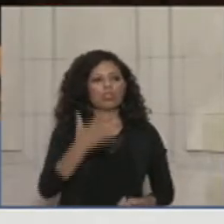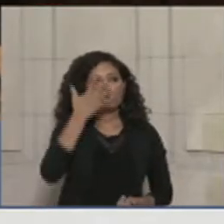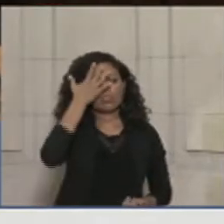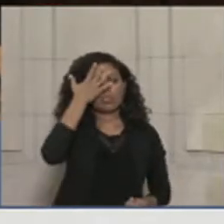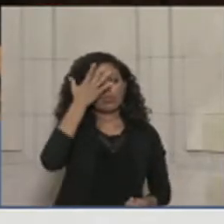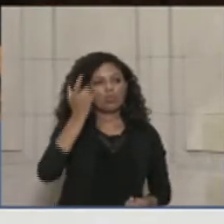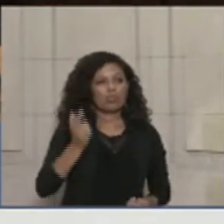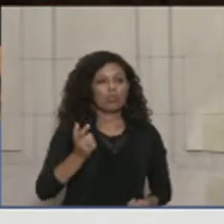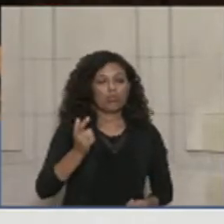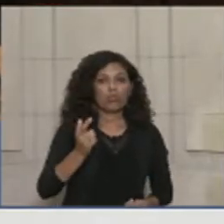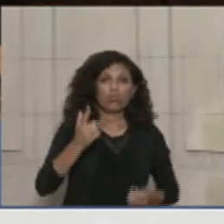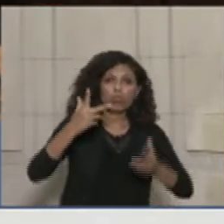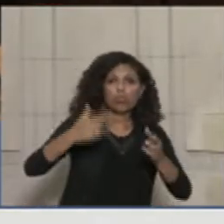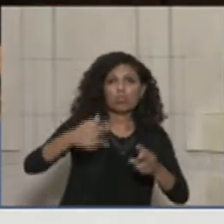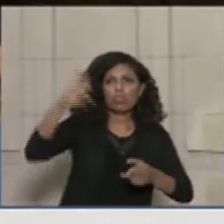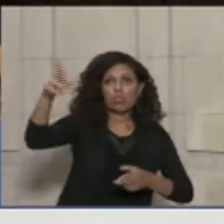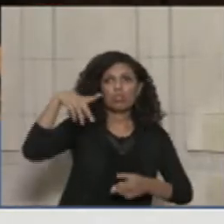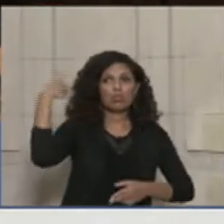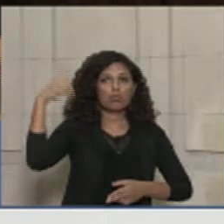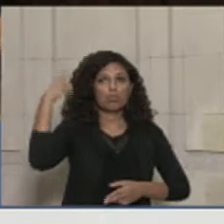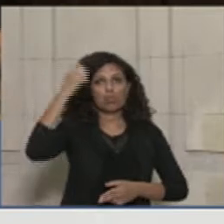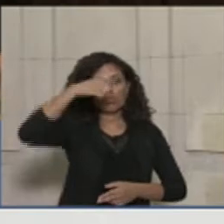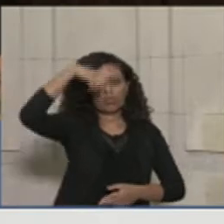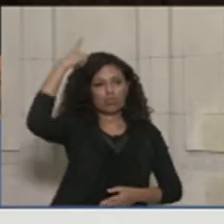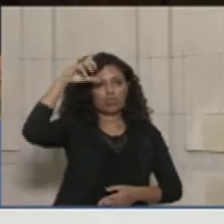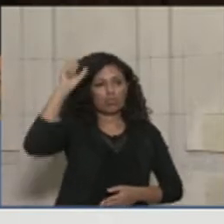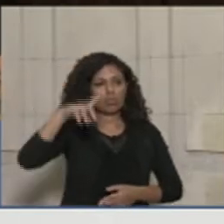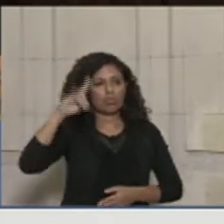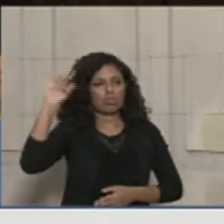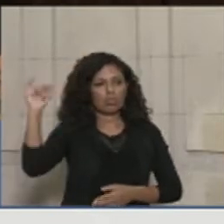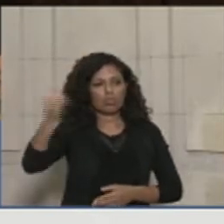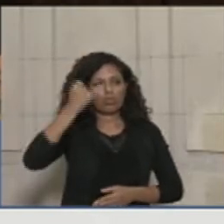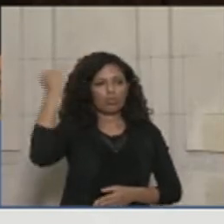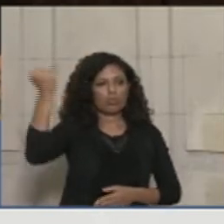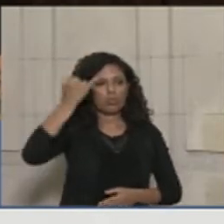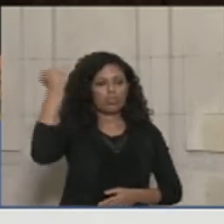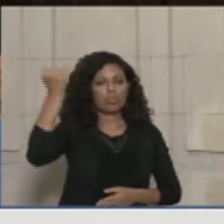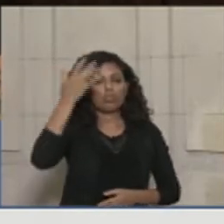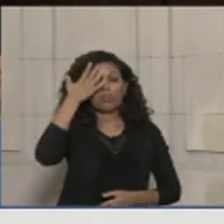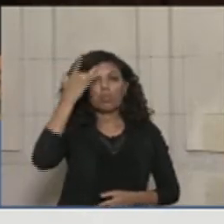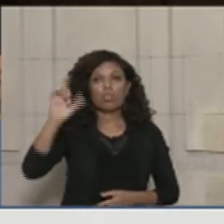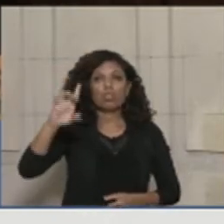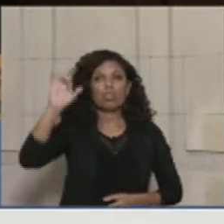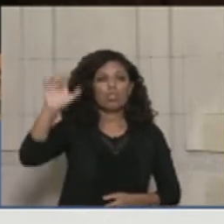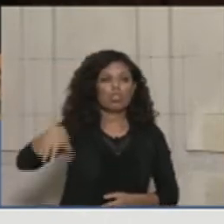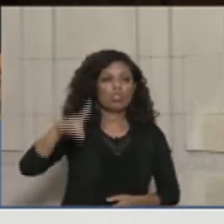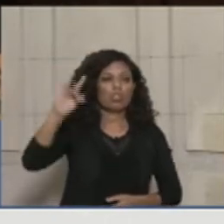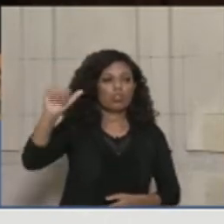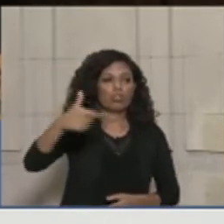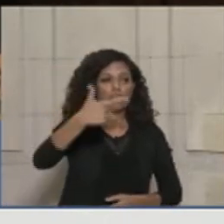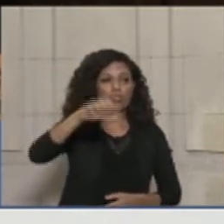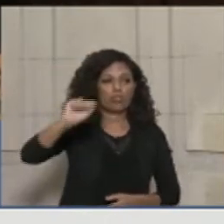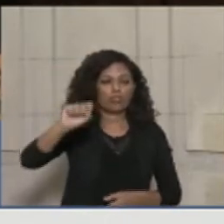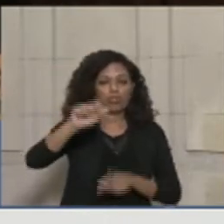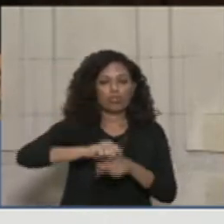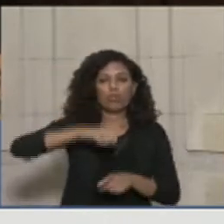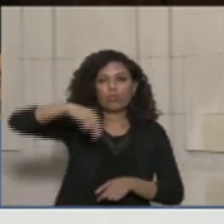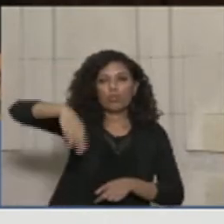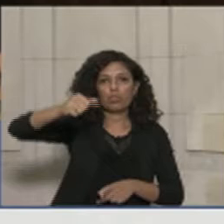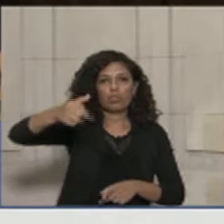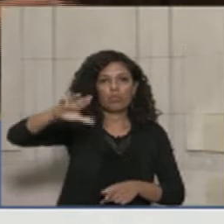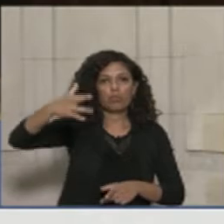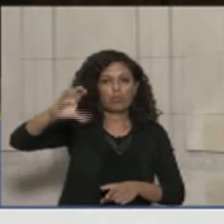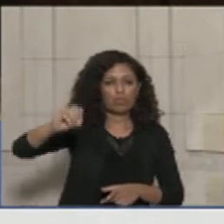Amanhã, como disse aqui o deputado Luiz Paulo, é um dia muito importante. Amanhã é o 28 de março, o dia que